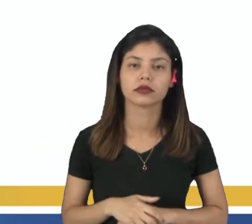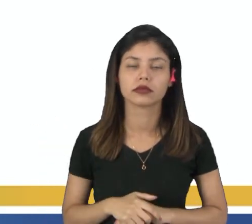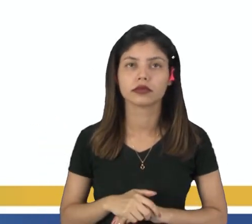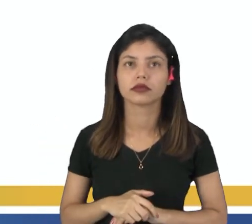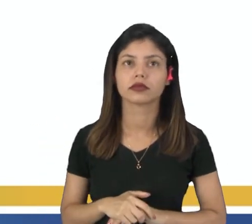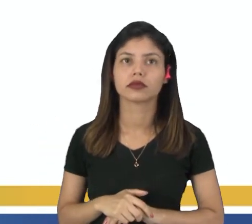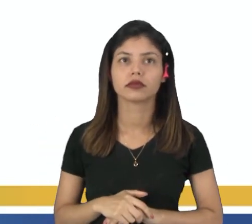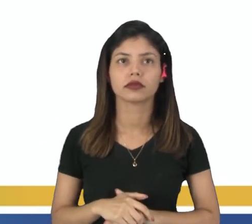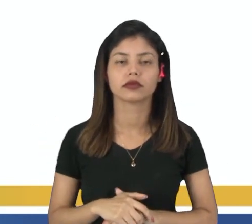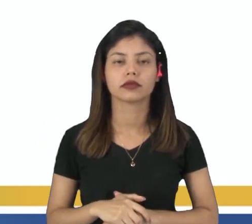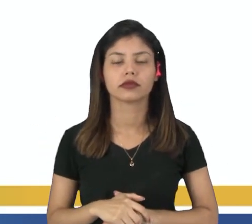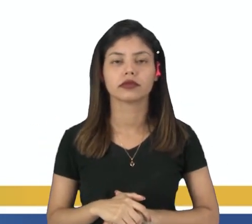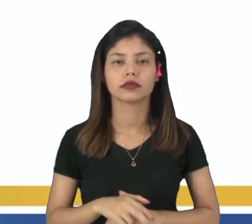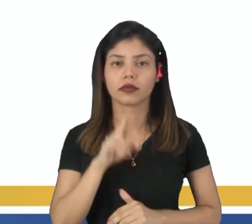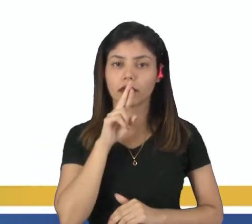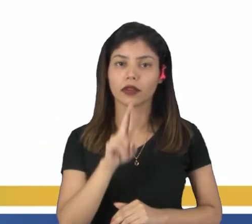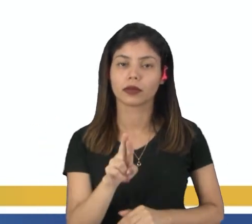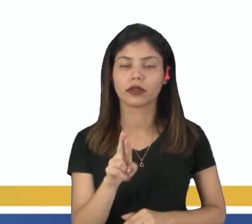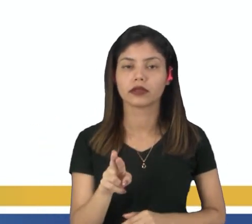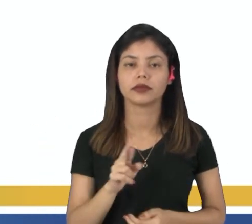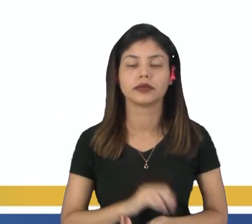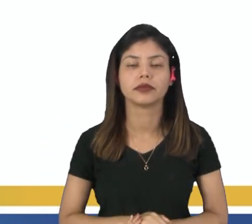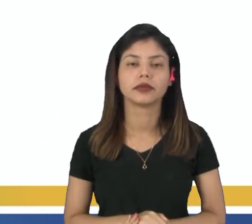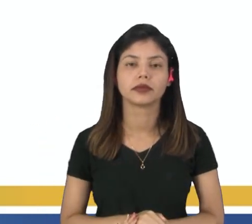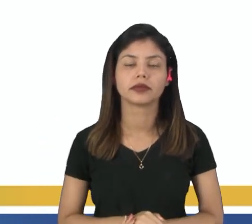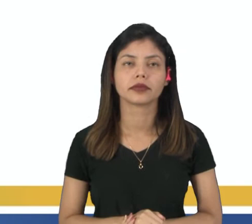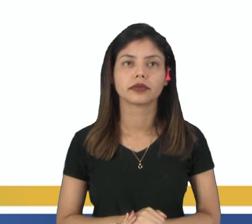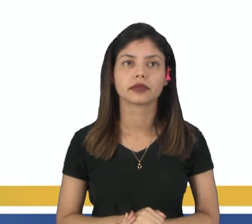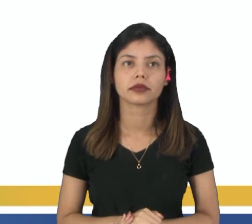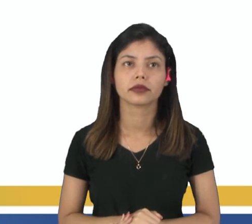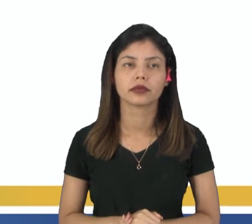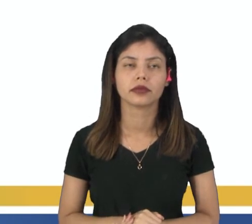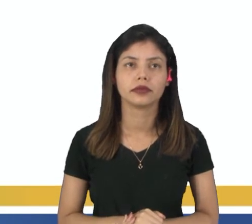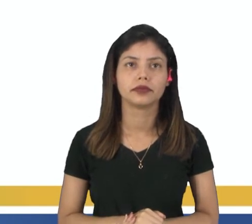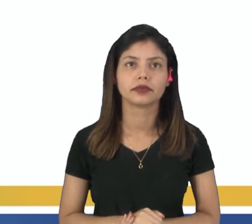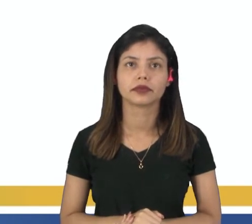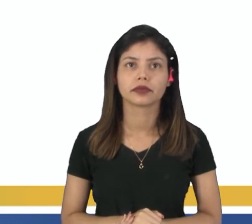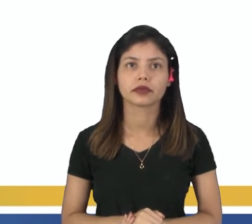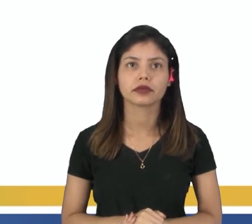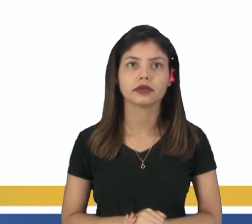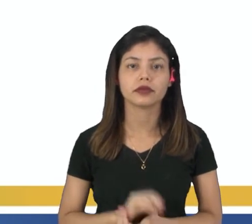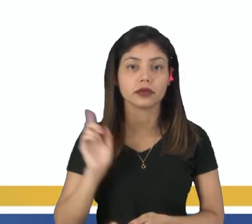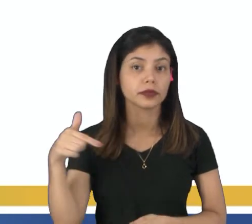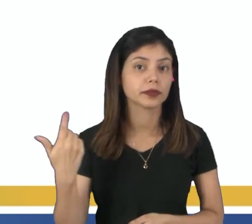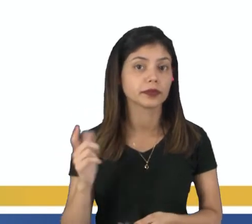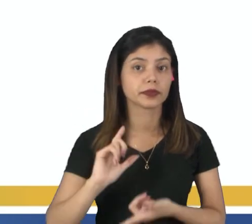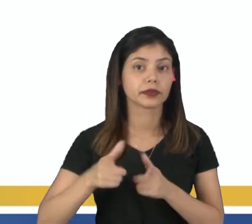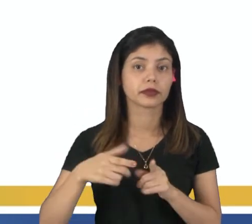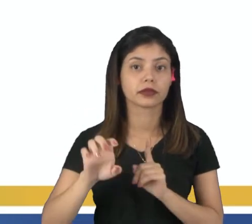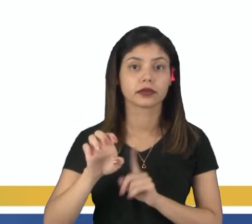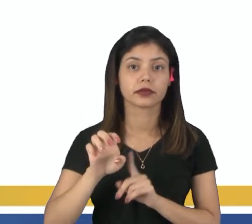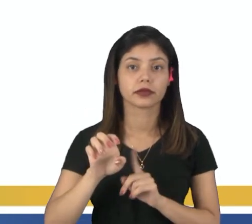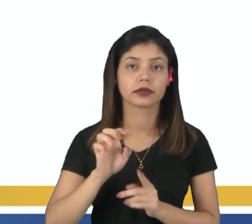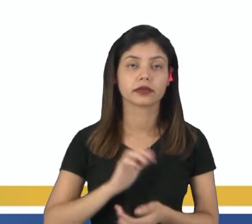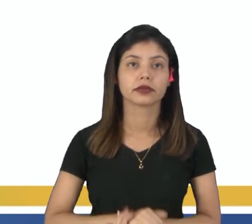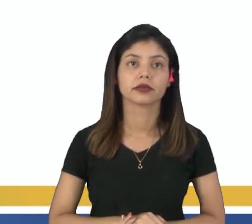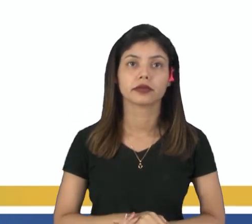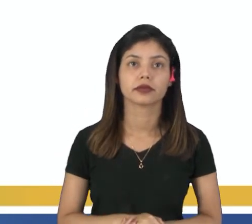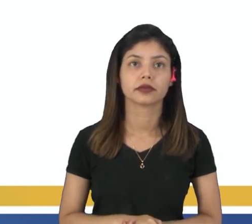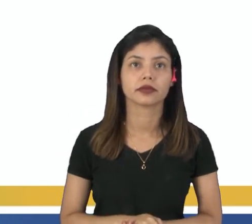resposta que deve ser colocada com o porquê junto e sem acento. Vamos à outra letra, letra